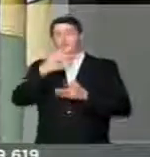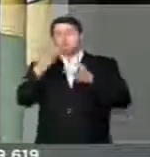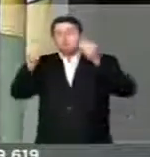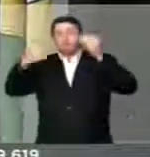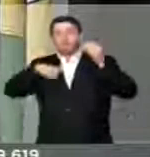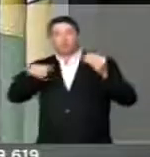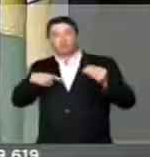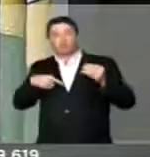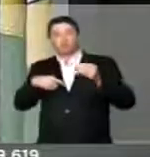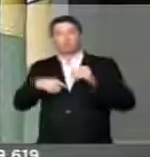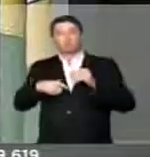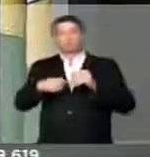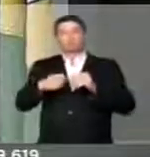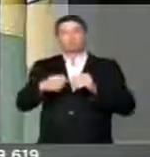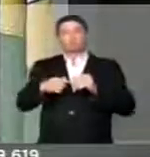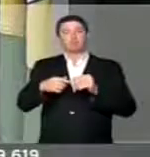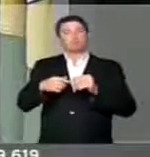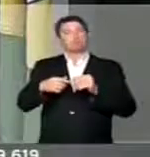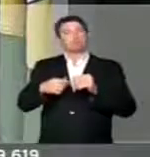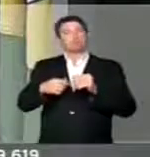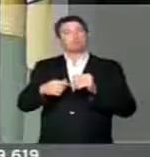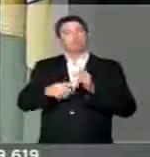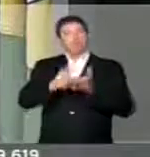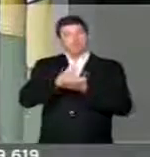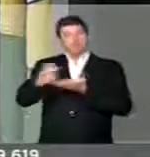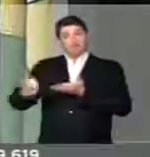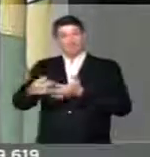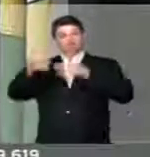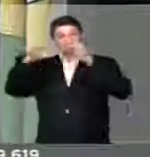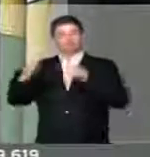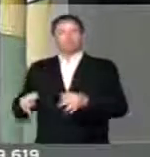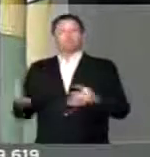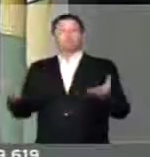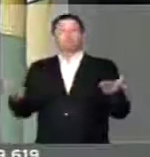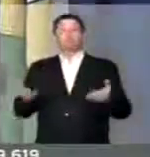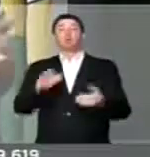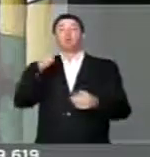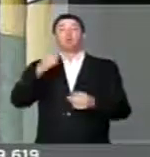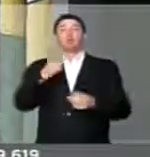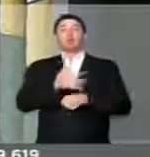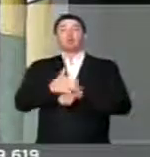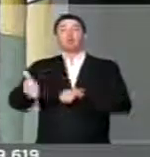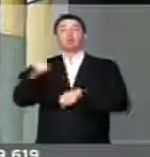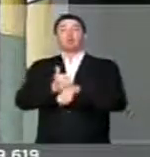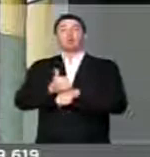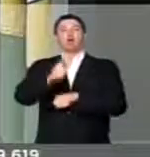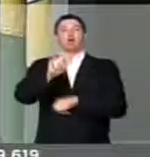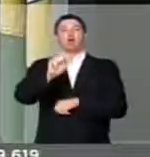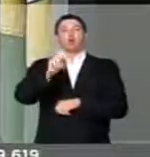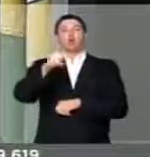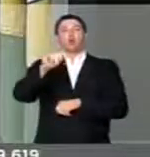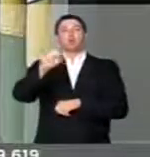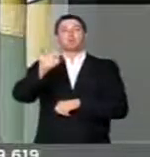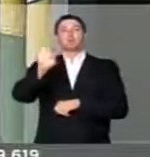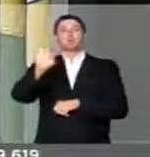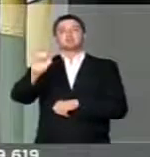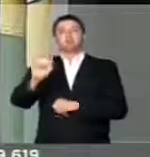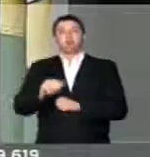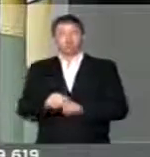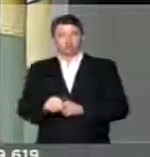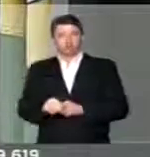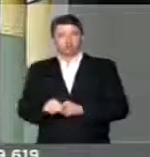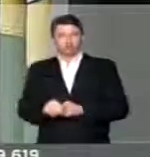o impeachment era mais do que certo, hoje são chamados de golpistas. E como